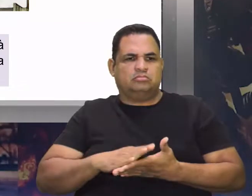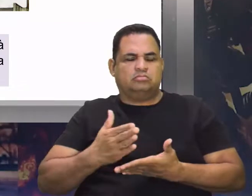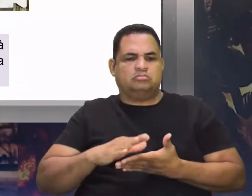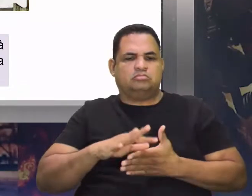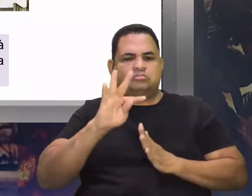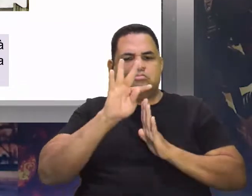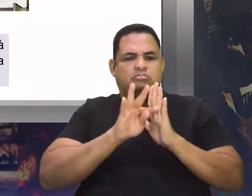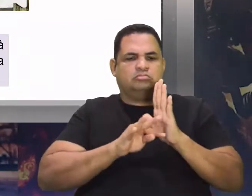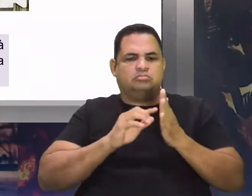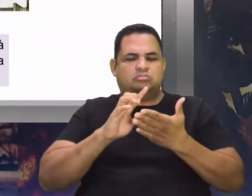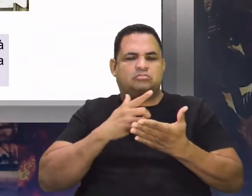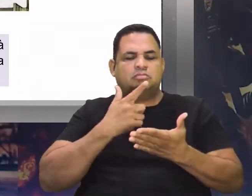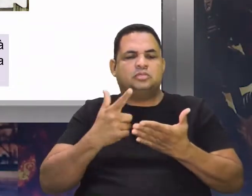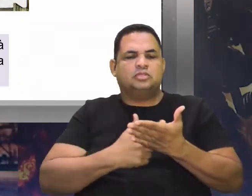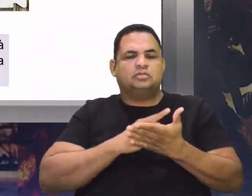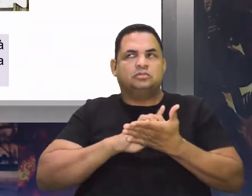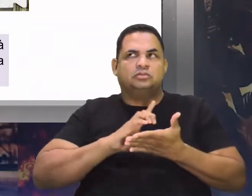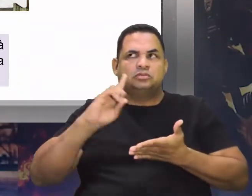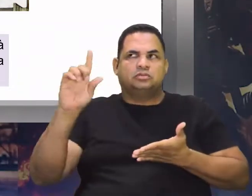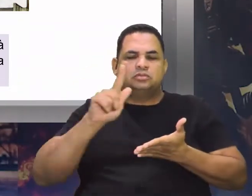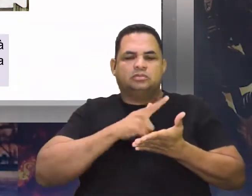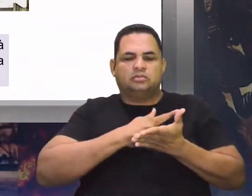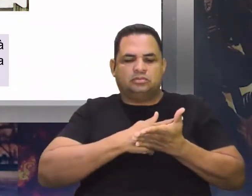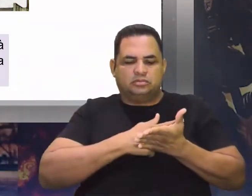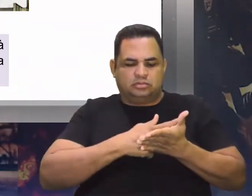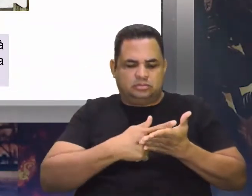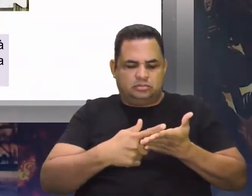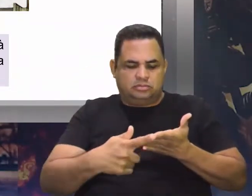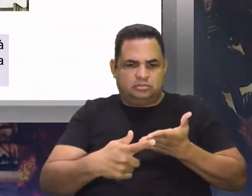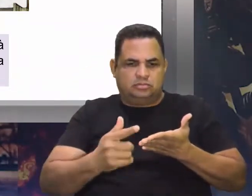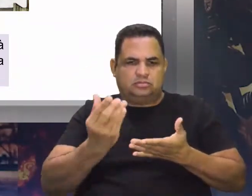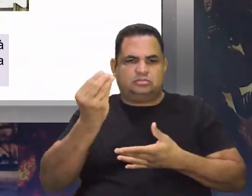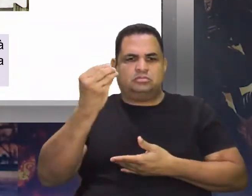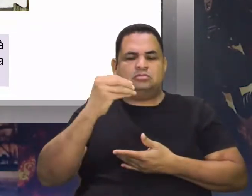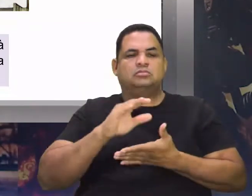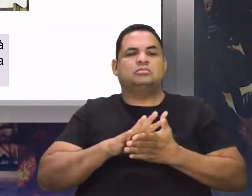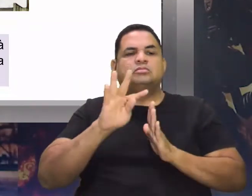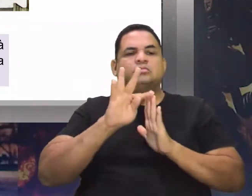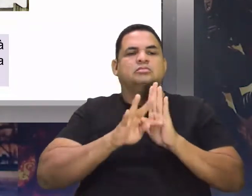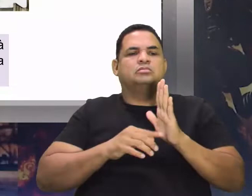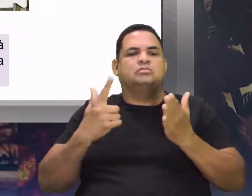do texto bíblico aí de Gênesis. Tirado lá de Gênesis, desse texto